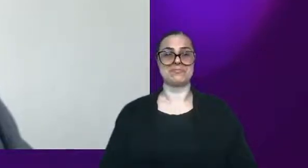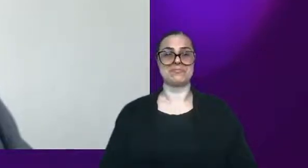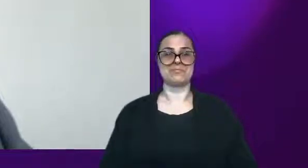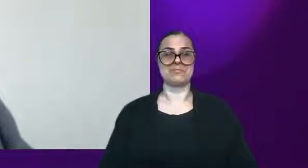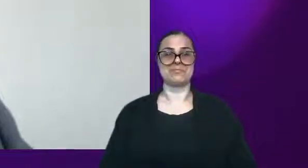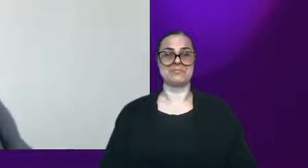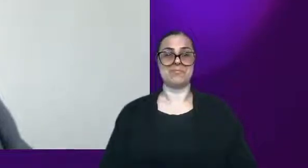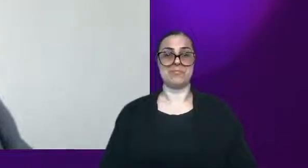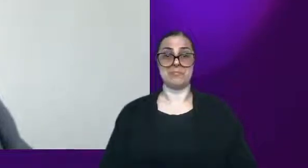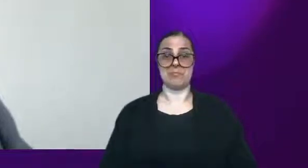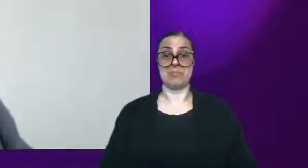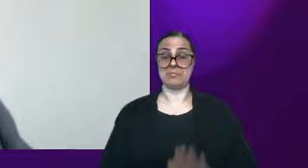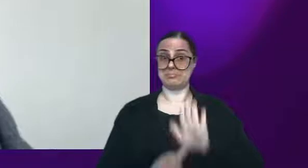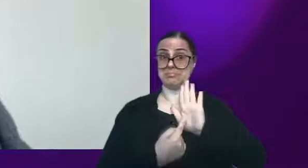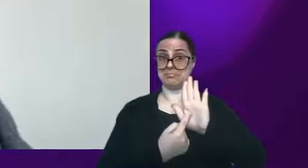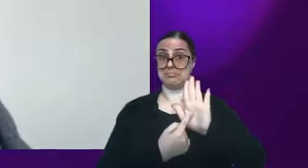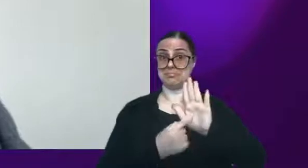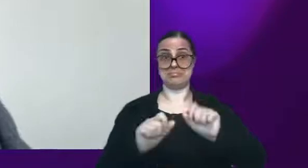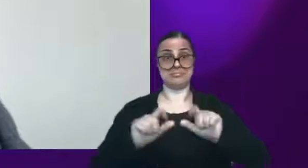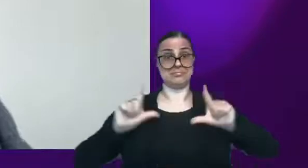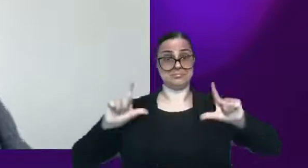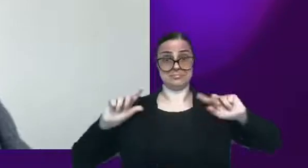Começar aqui a partilha.